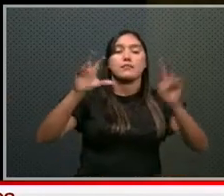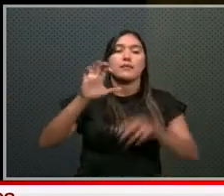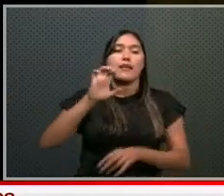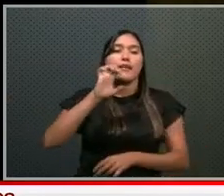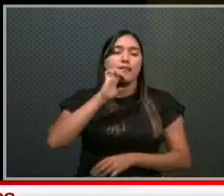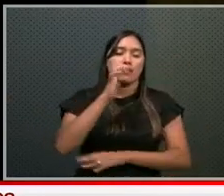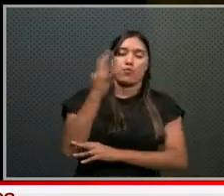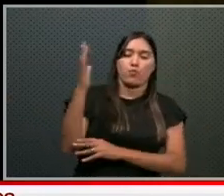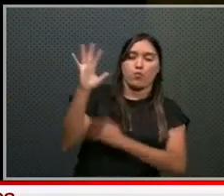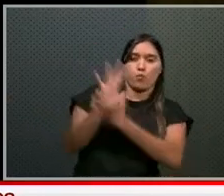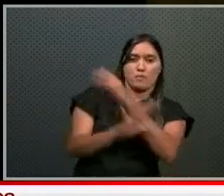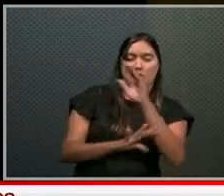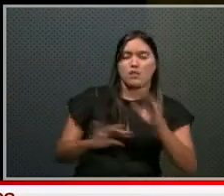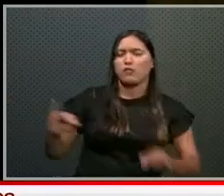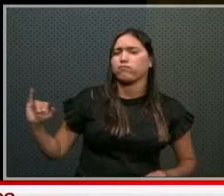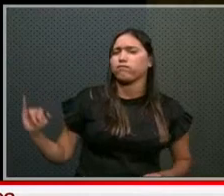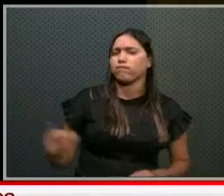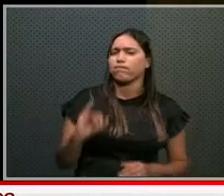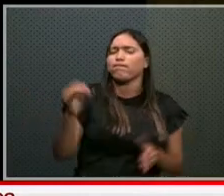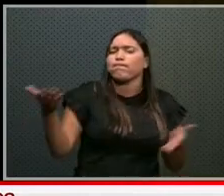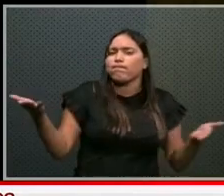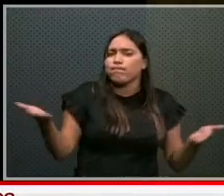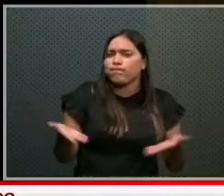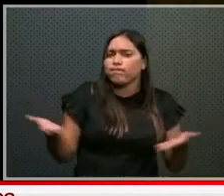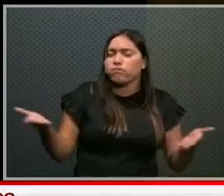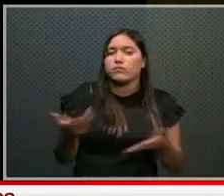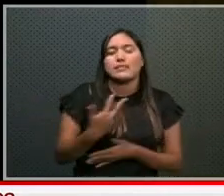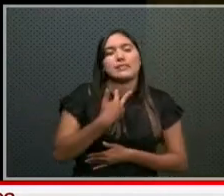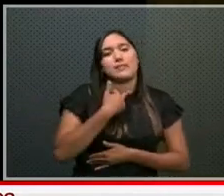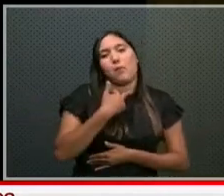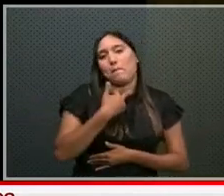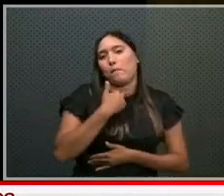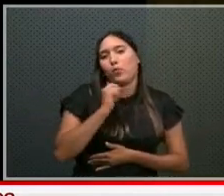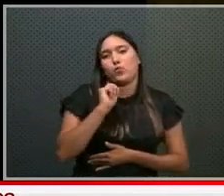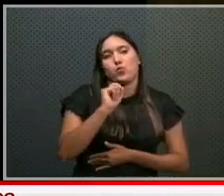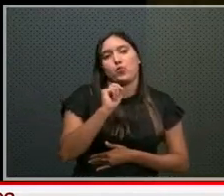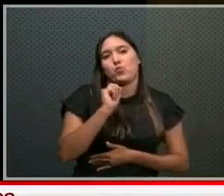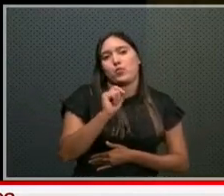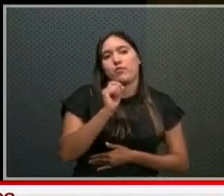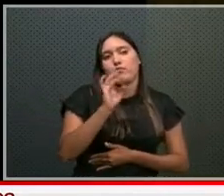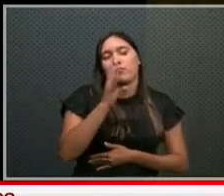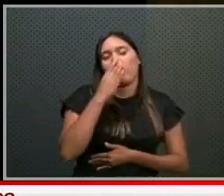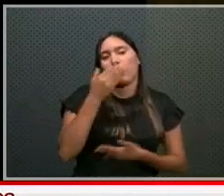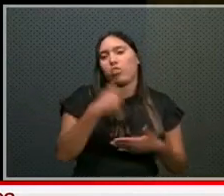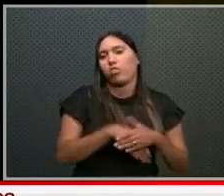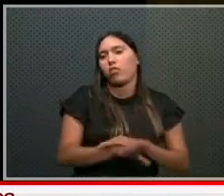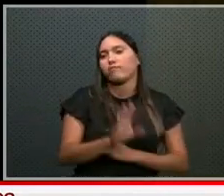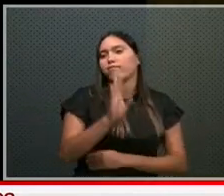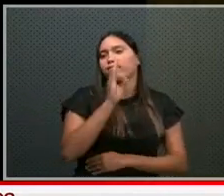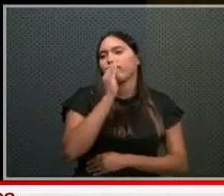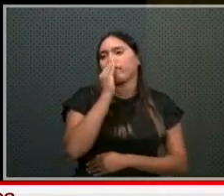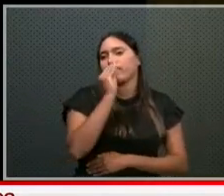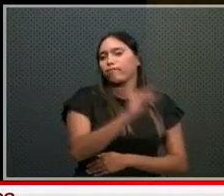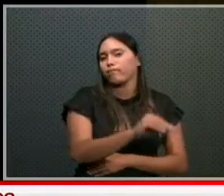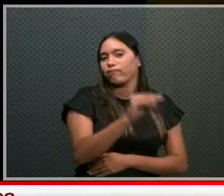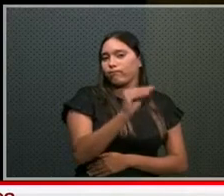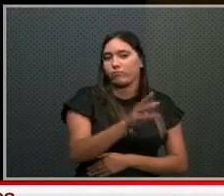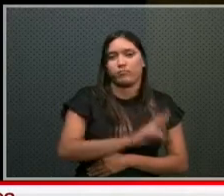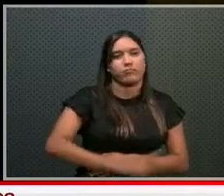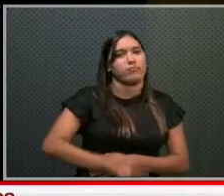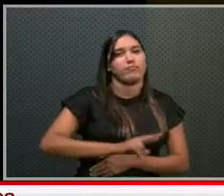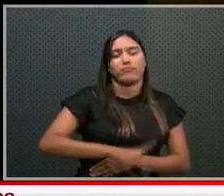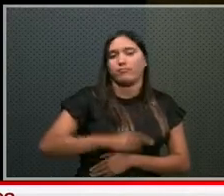relevantes e atuais elas não poderão ser colocadas para debaixo do tapete muito menos ter mesmos